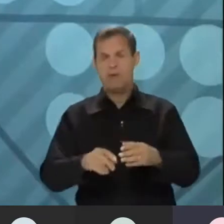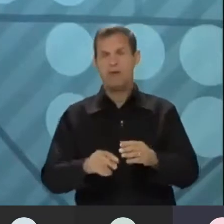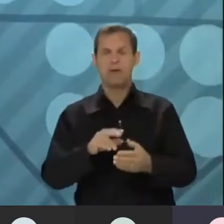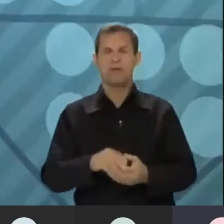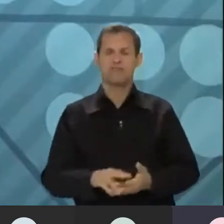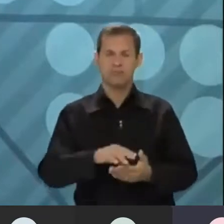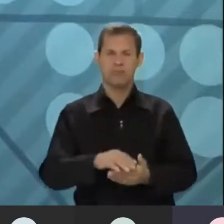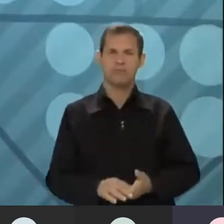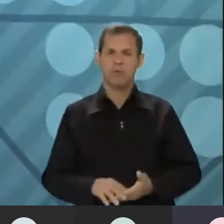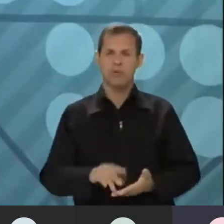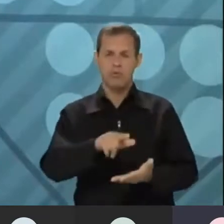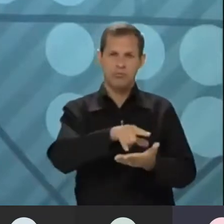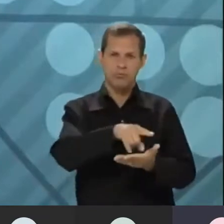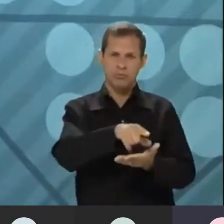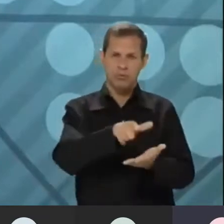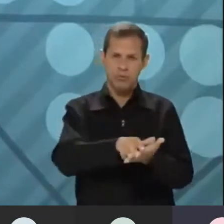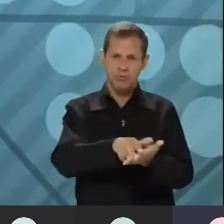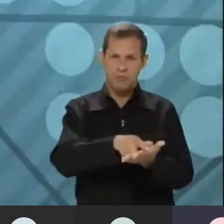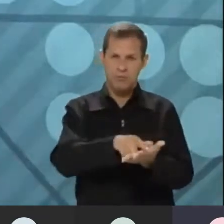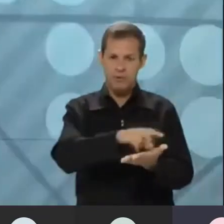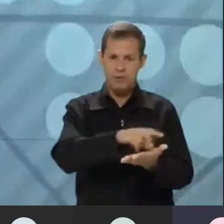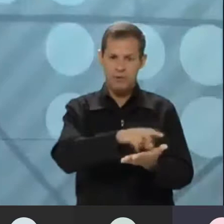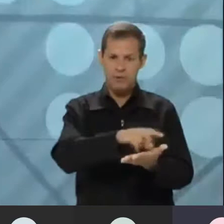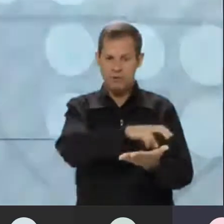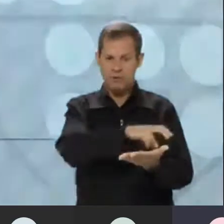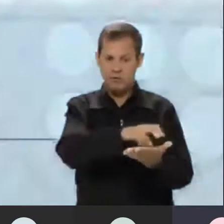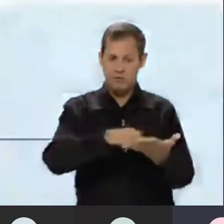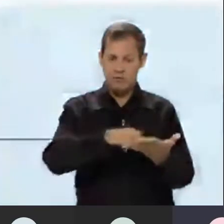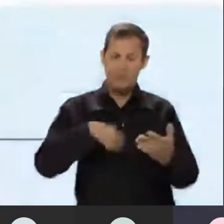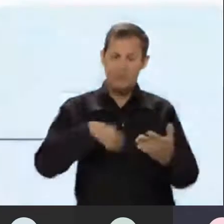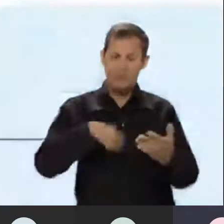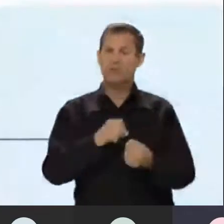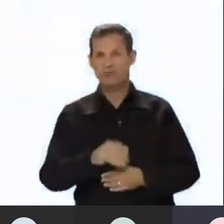as cartas impressas para agilizar o processo, ok? Voltemos ao quadro.